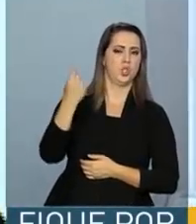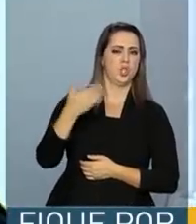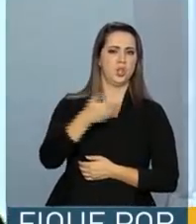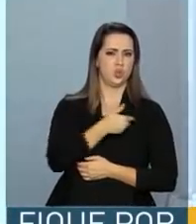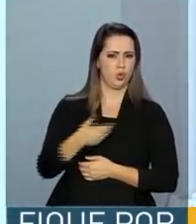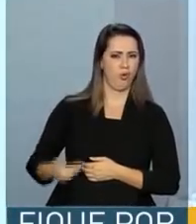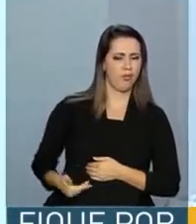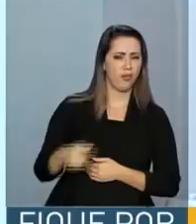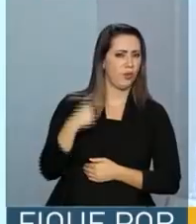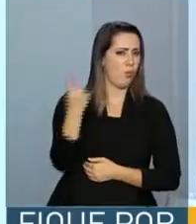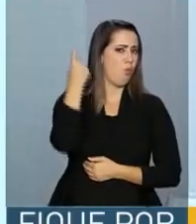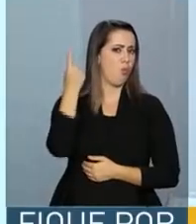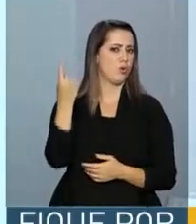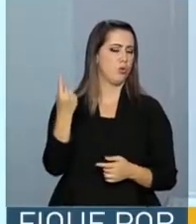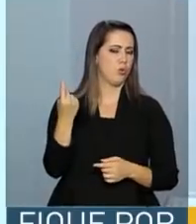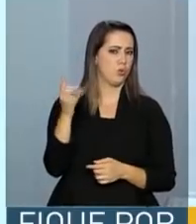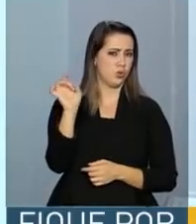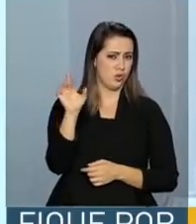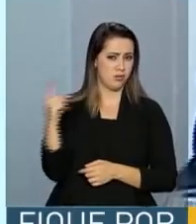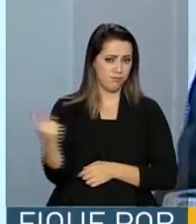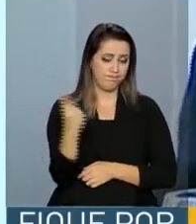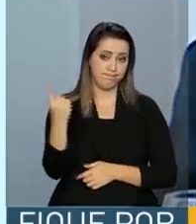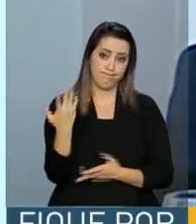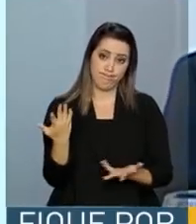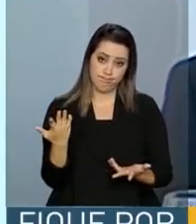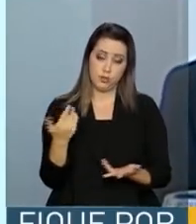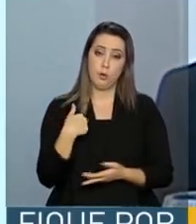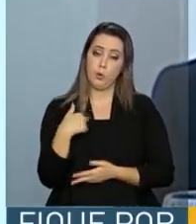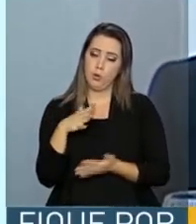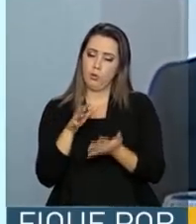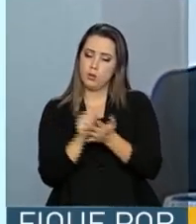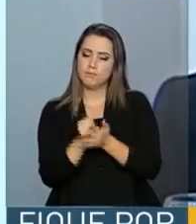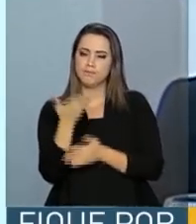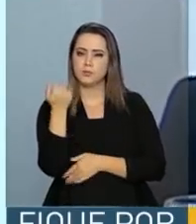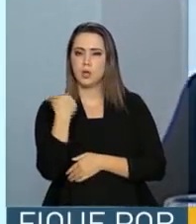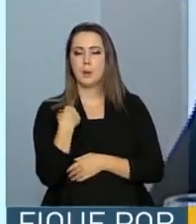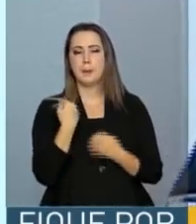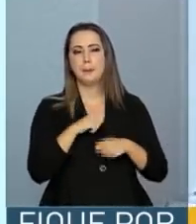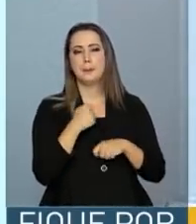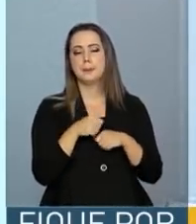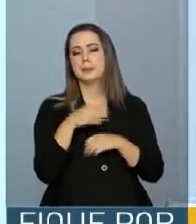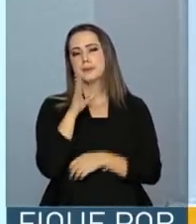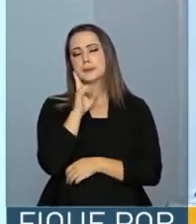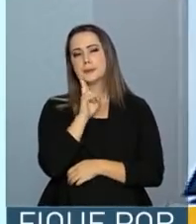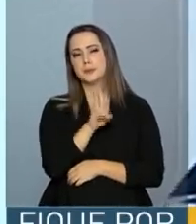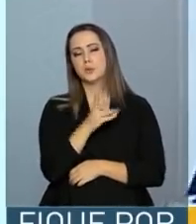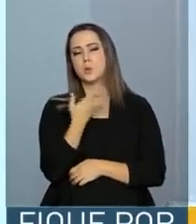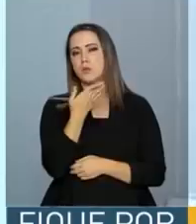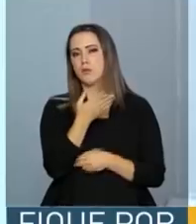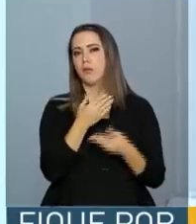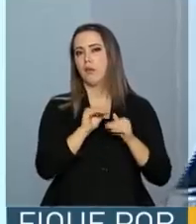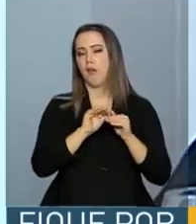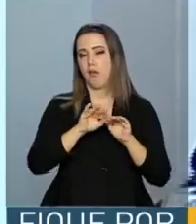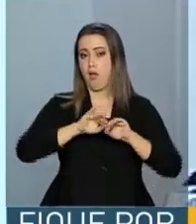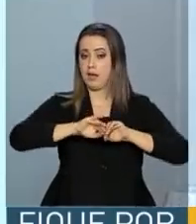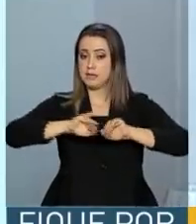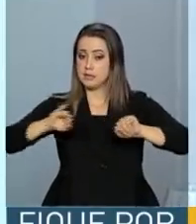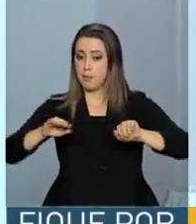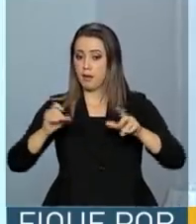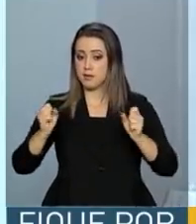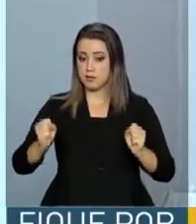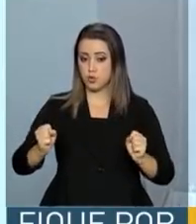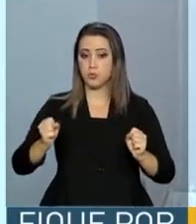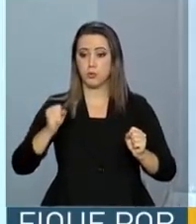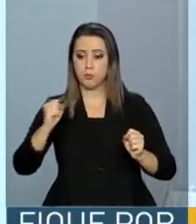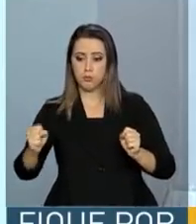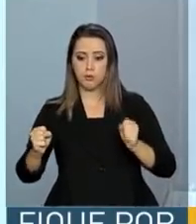e com isso desde o primeiro momento quando eu assumi eu disse nós temos que prestar atenção ao princípio da separação de poderes e